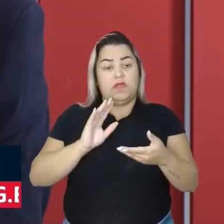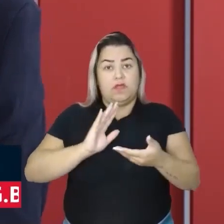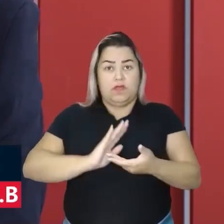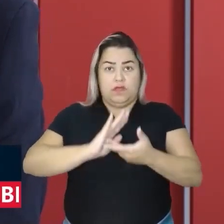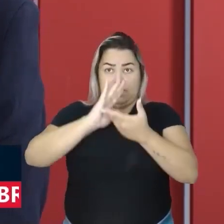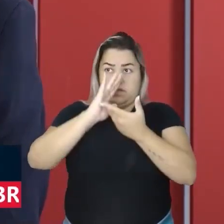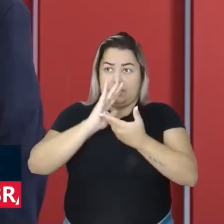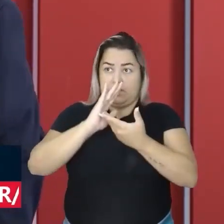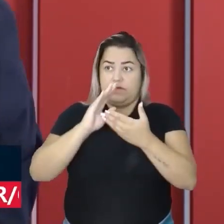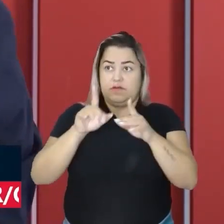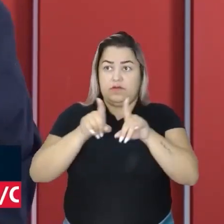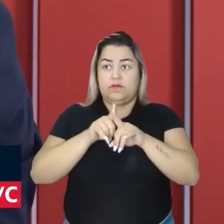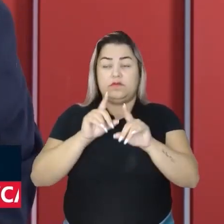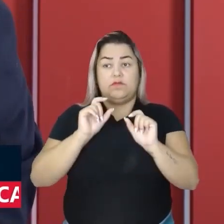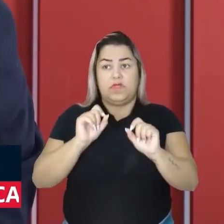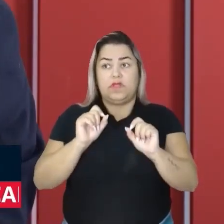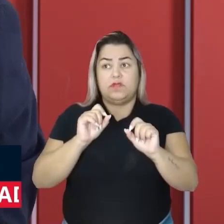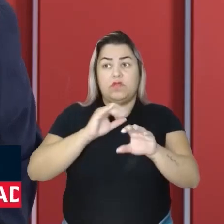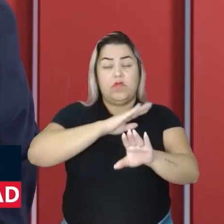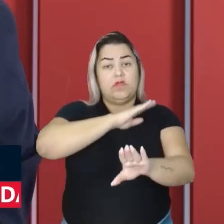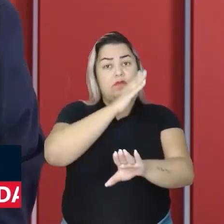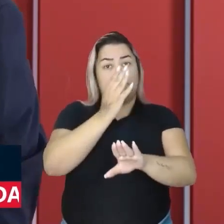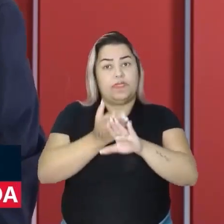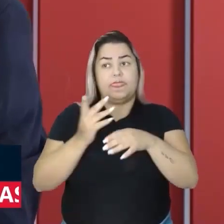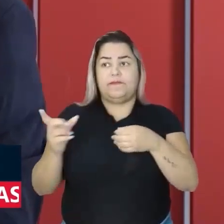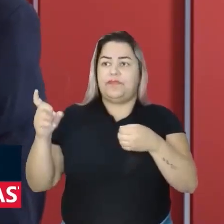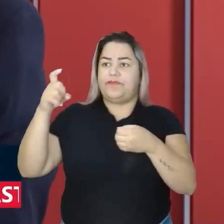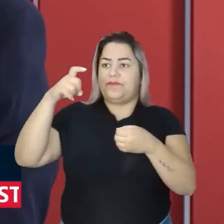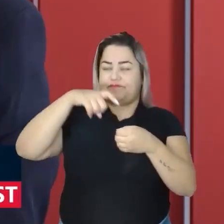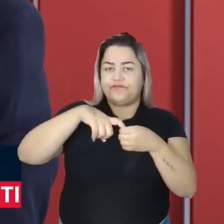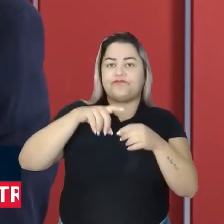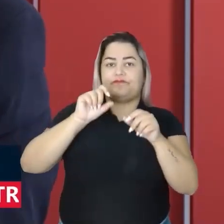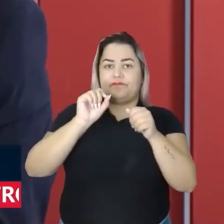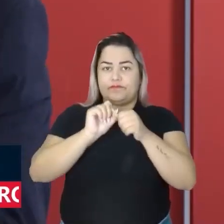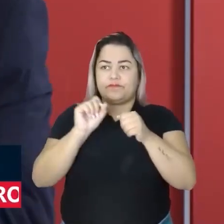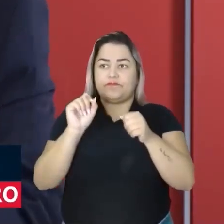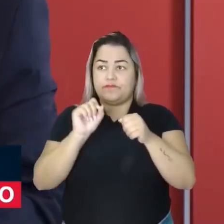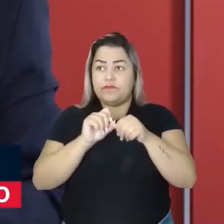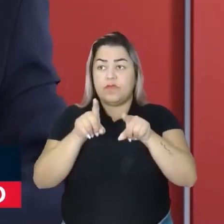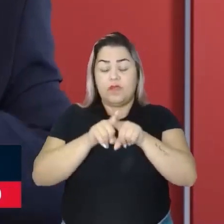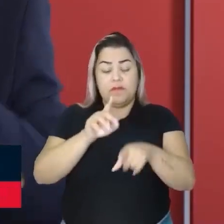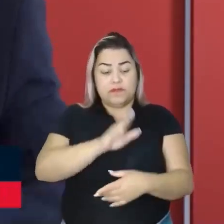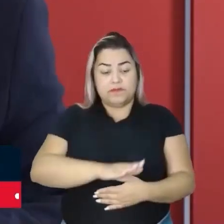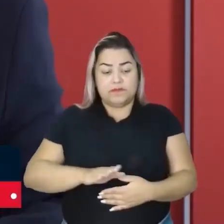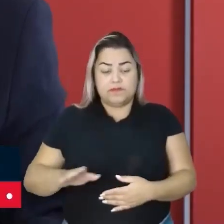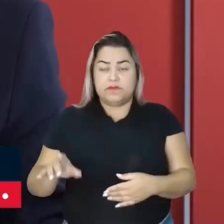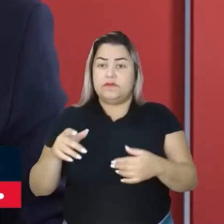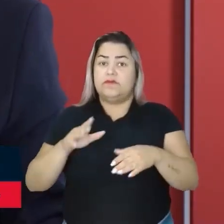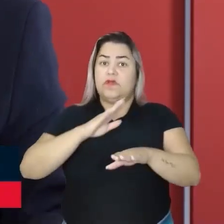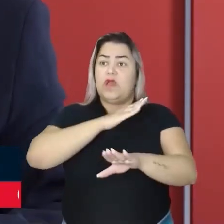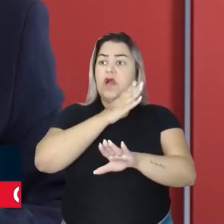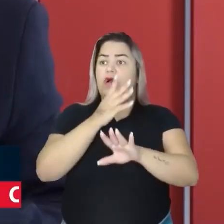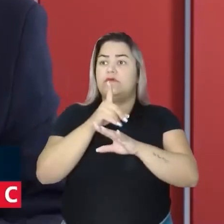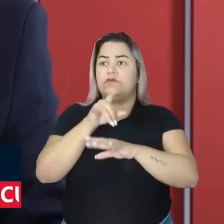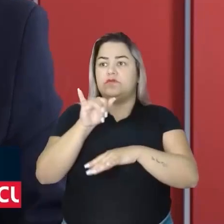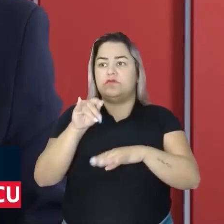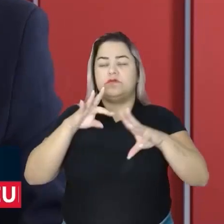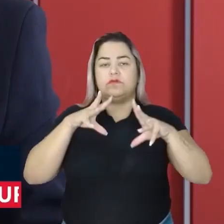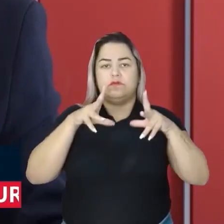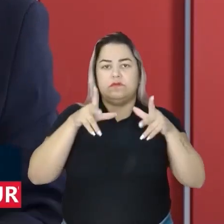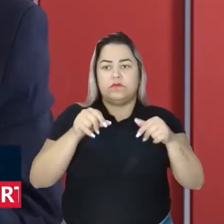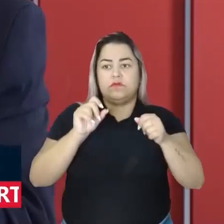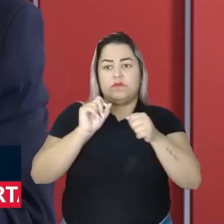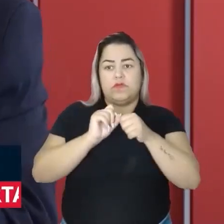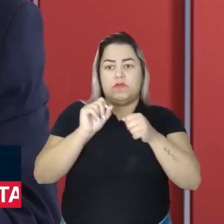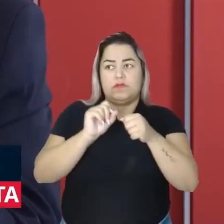o turno integral. Nós votamos turno integral, para a criança poder ficar todo dia, fazer atividades